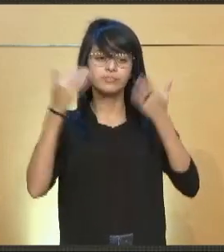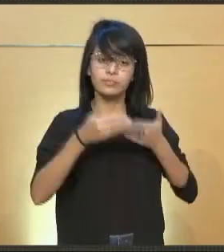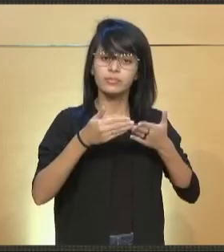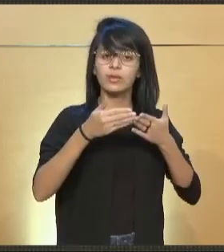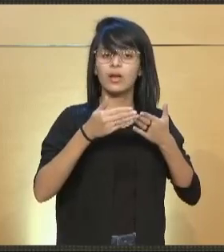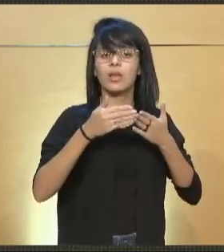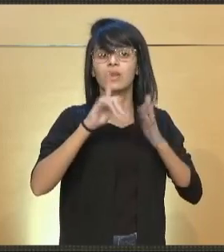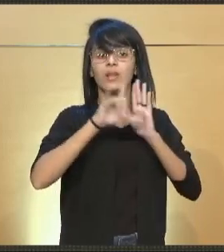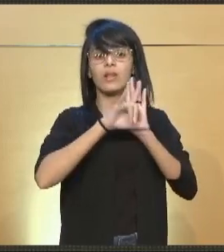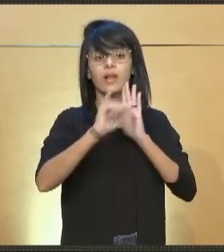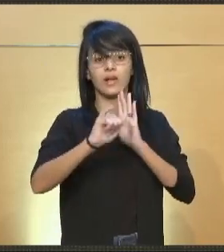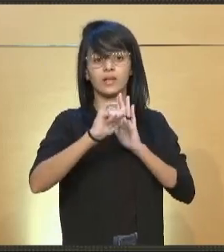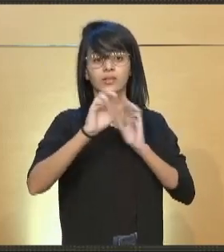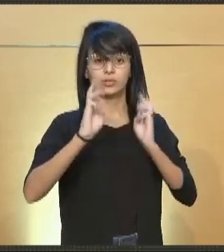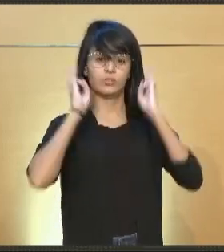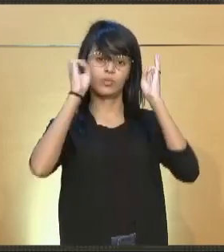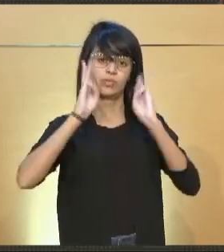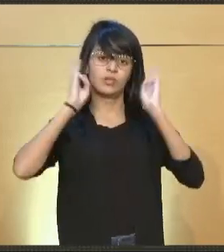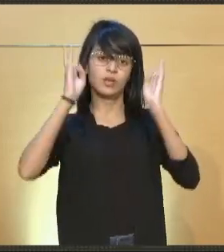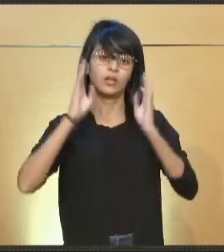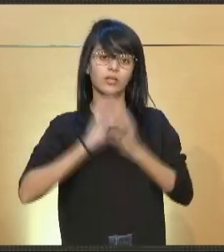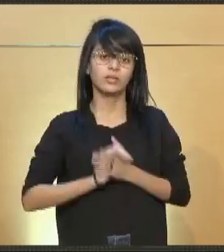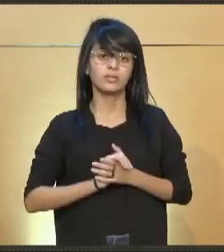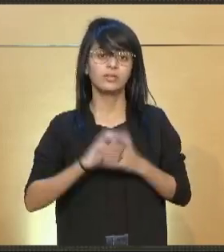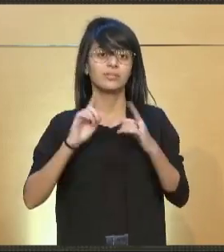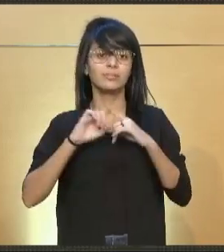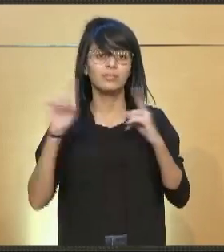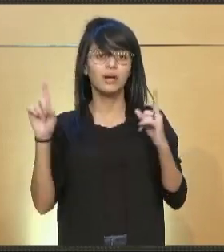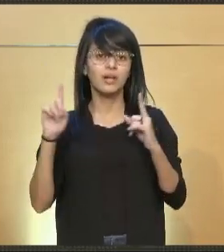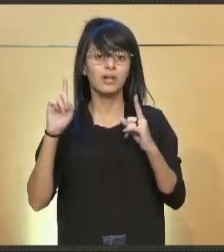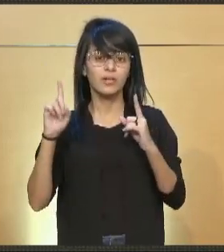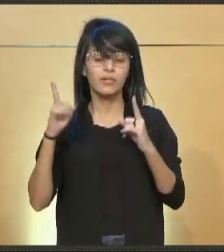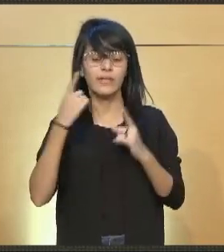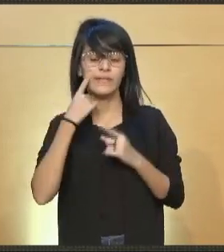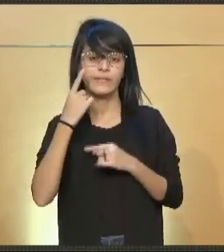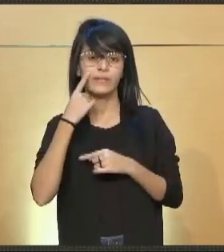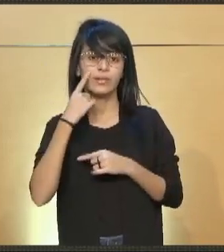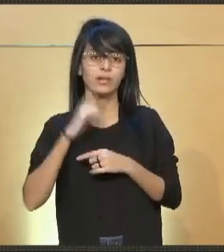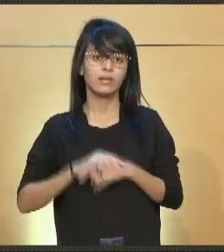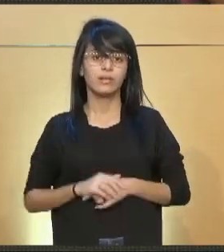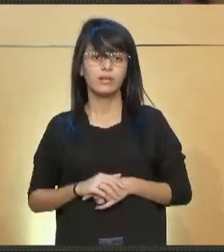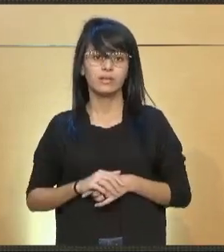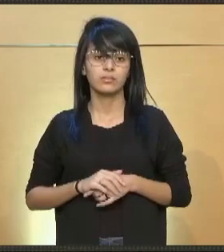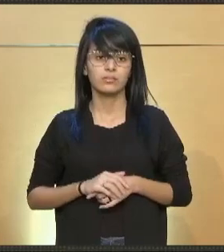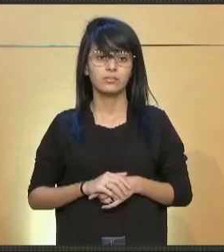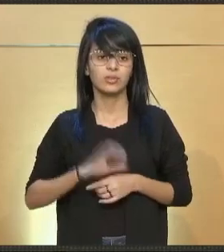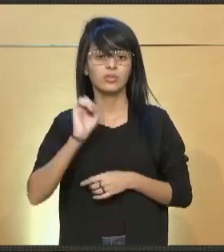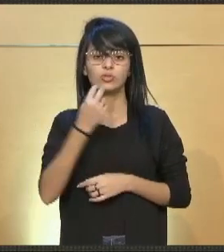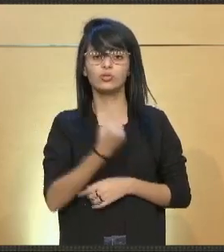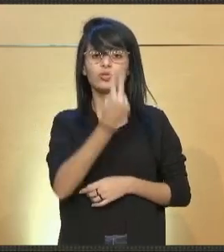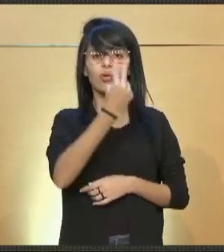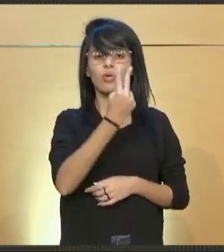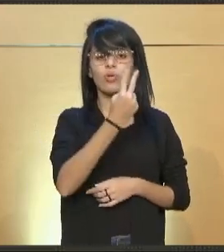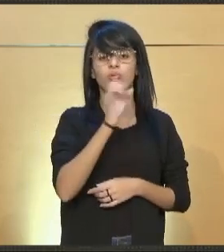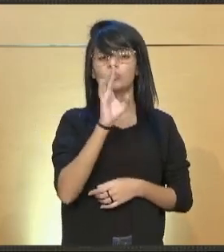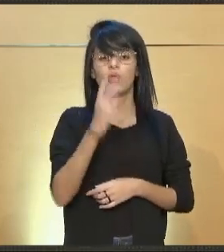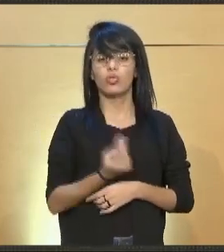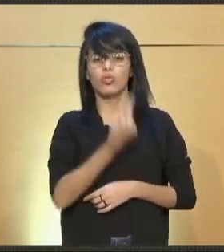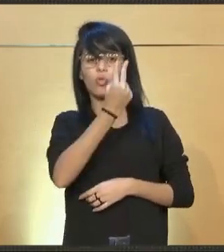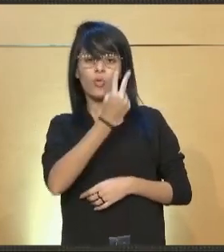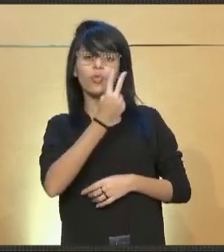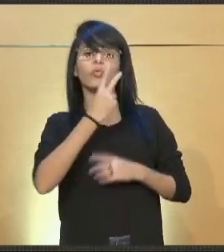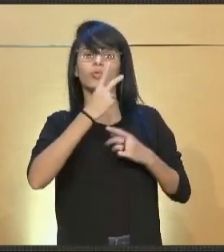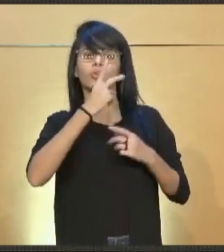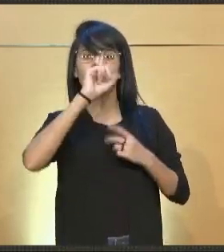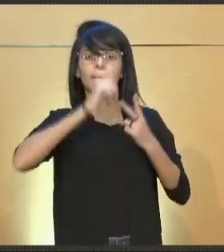que Jesus vai trabalhar essa questão até o auge da ideia, vai dizer que só dois mandamentos são importantes: amar a Deus sobre todas as